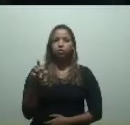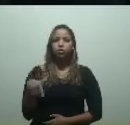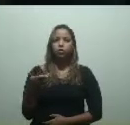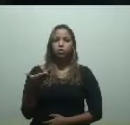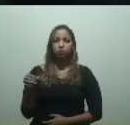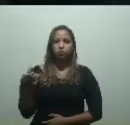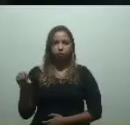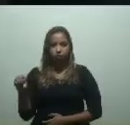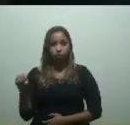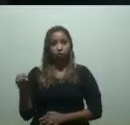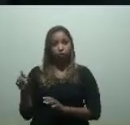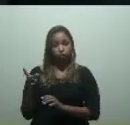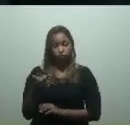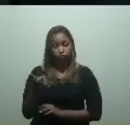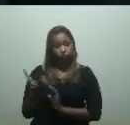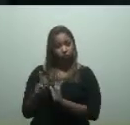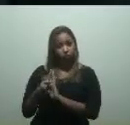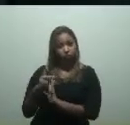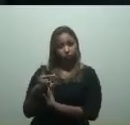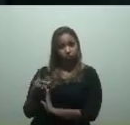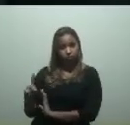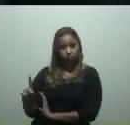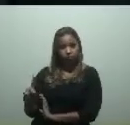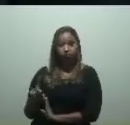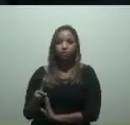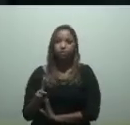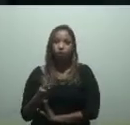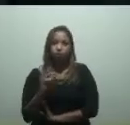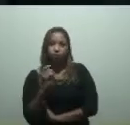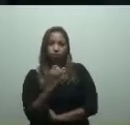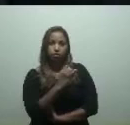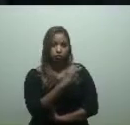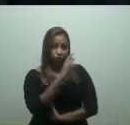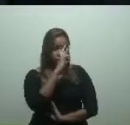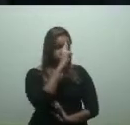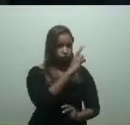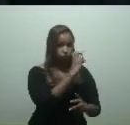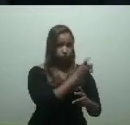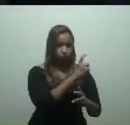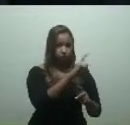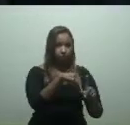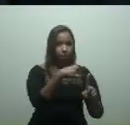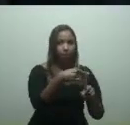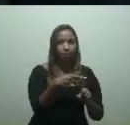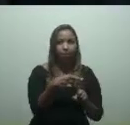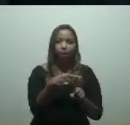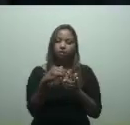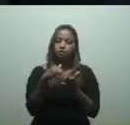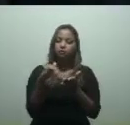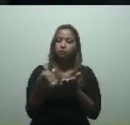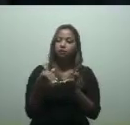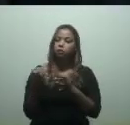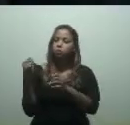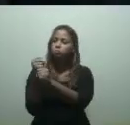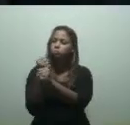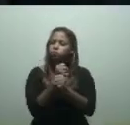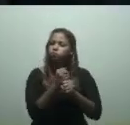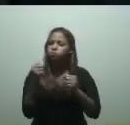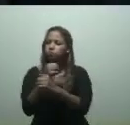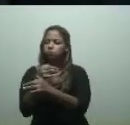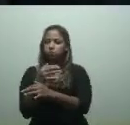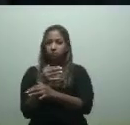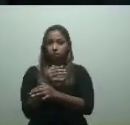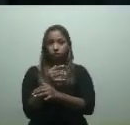209-2019, ambas de sua autoria, ao chefe do Executivo Municipal, extensiva Secretaria de Obras Públicas, para que